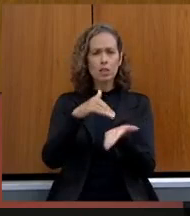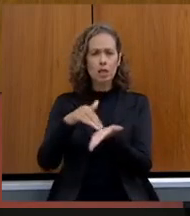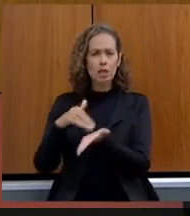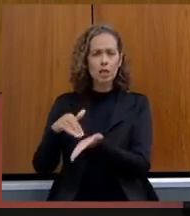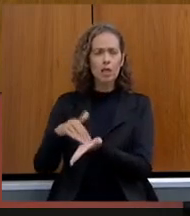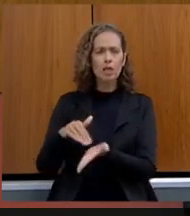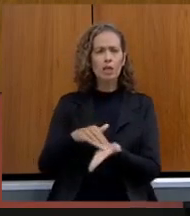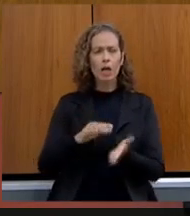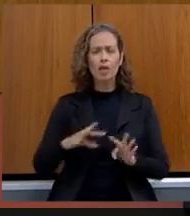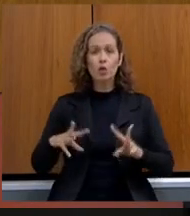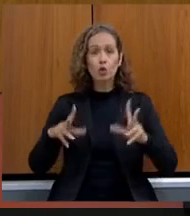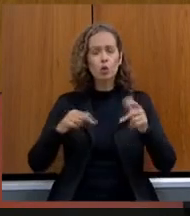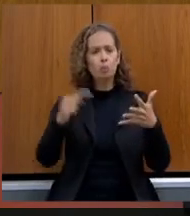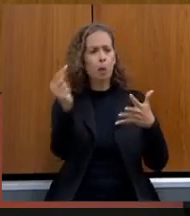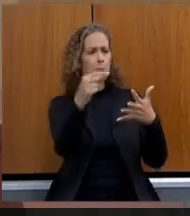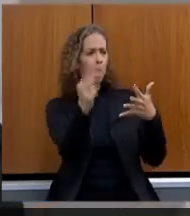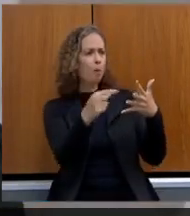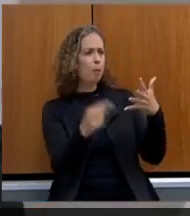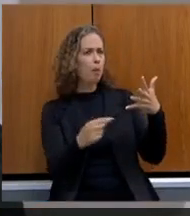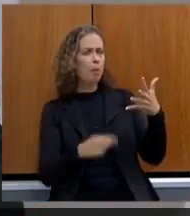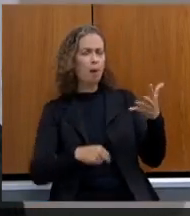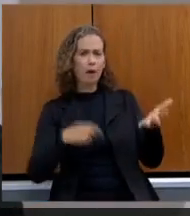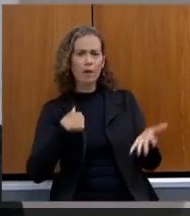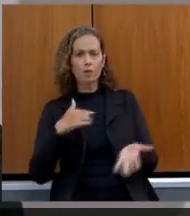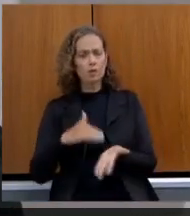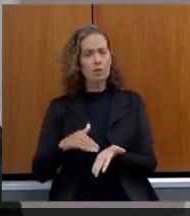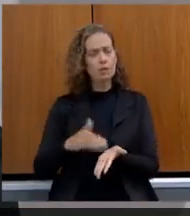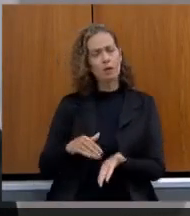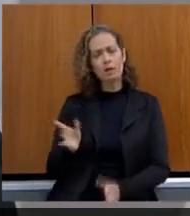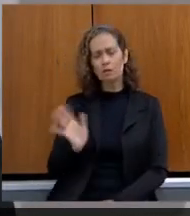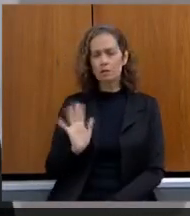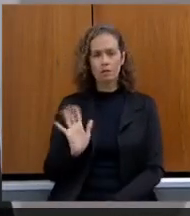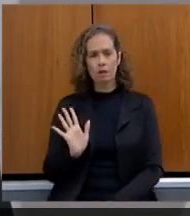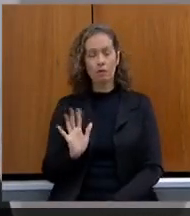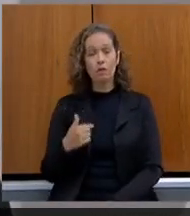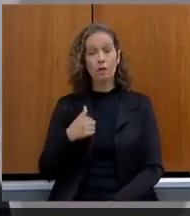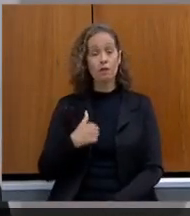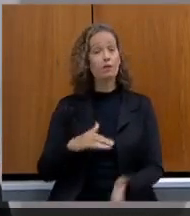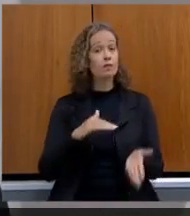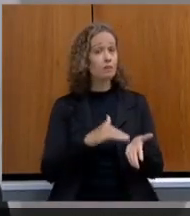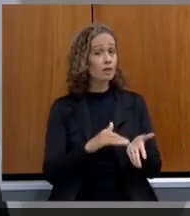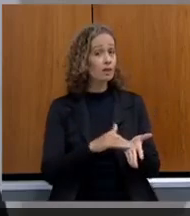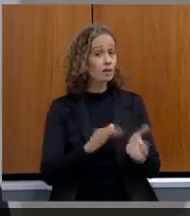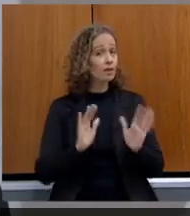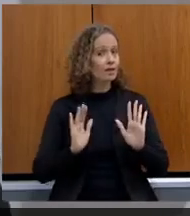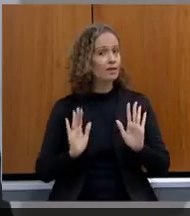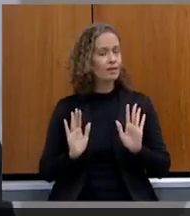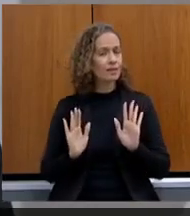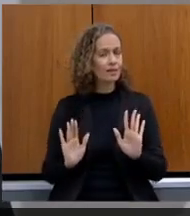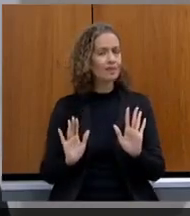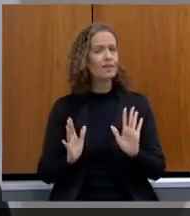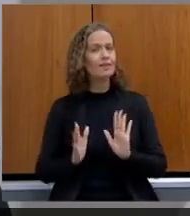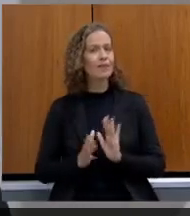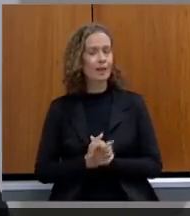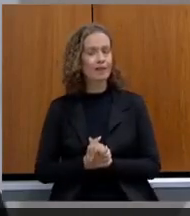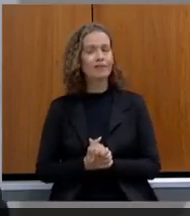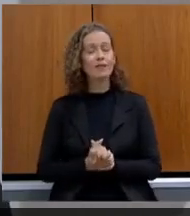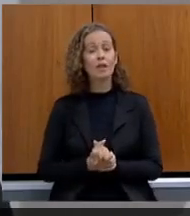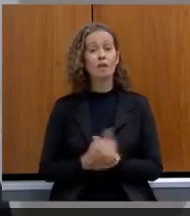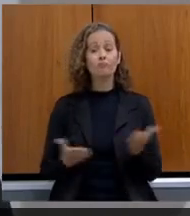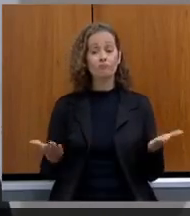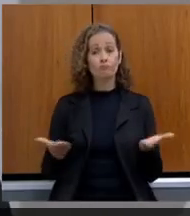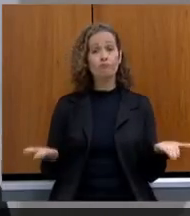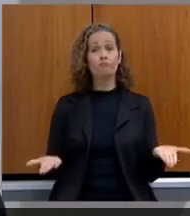secretária de tudo que pede estou fazendo estou vendo Estou buscando não se você secretaria do particípio particípio passado eu